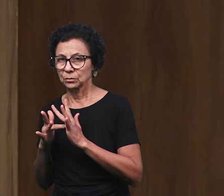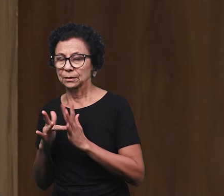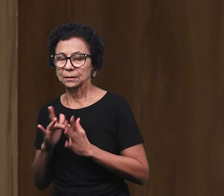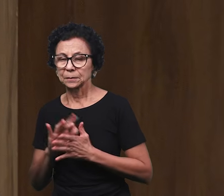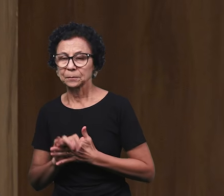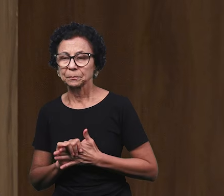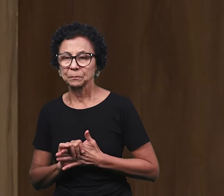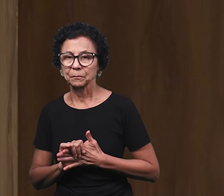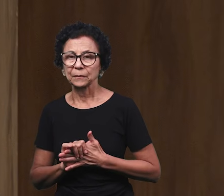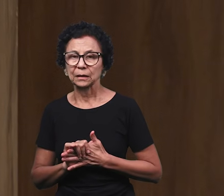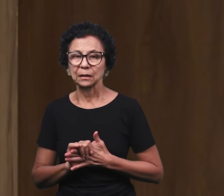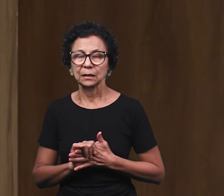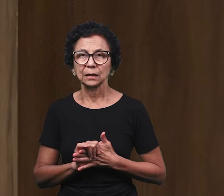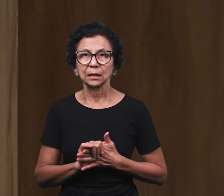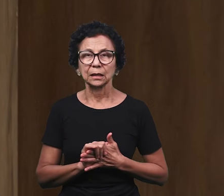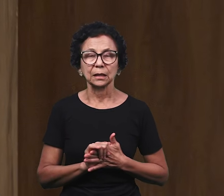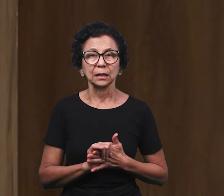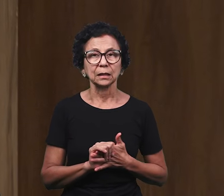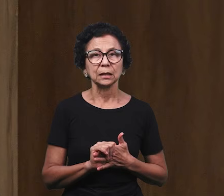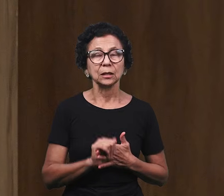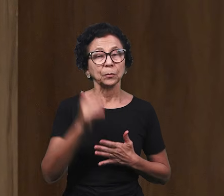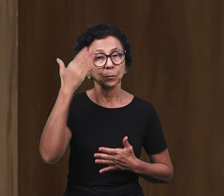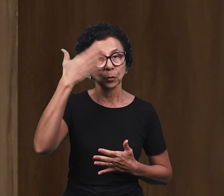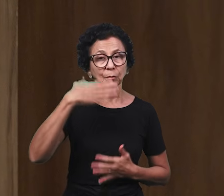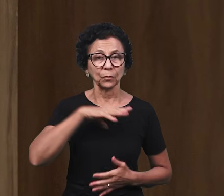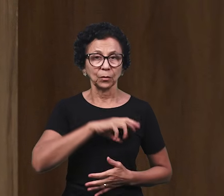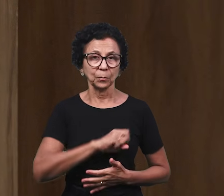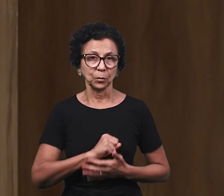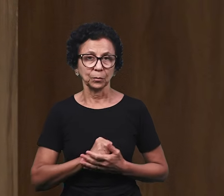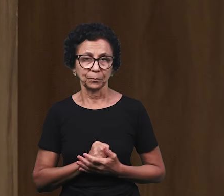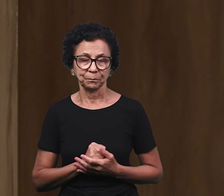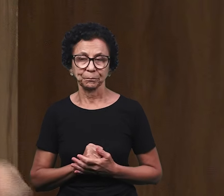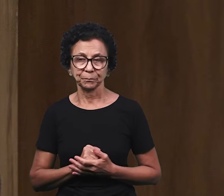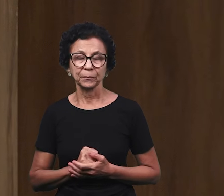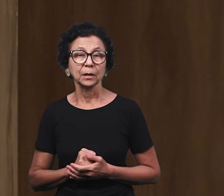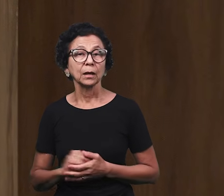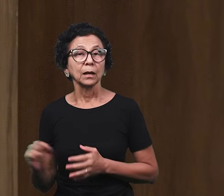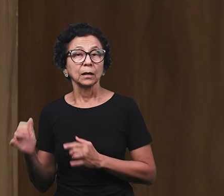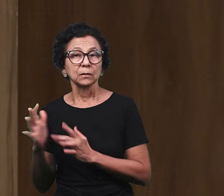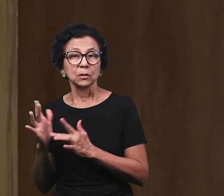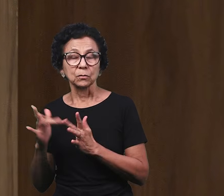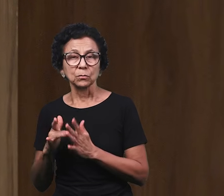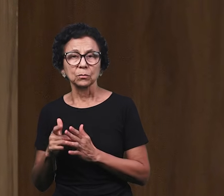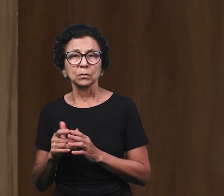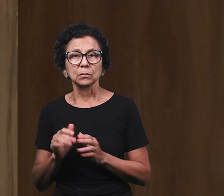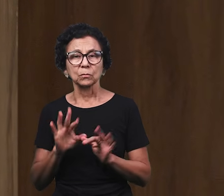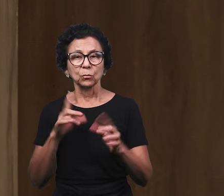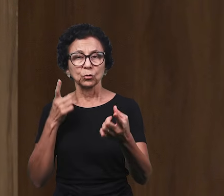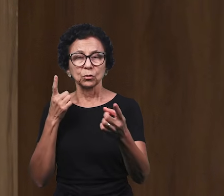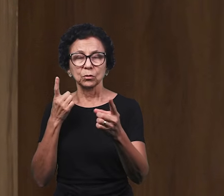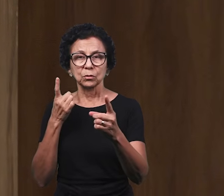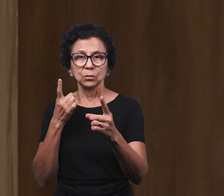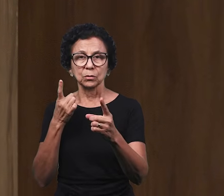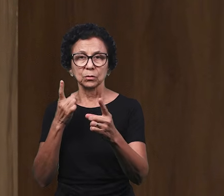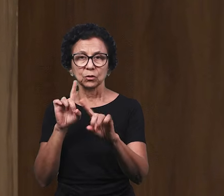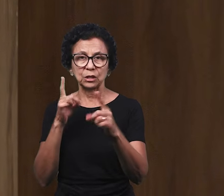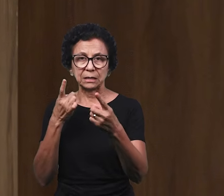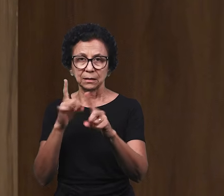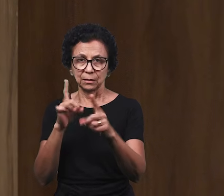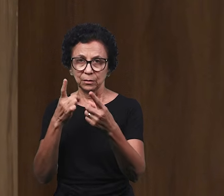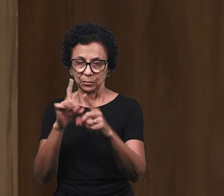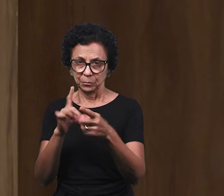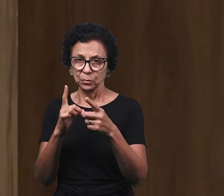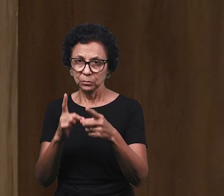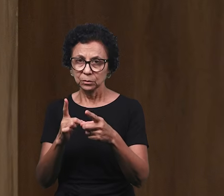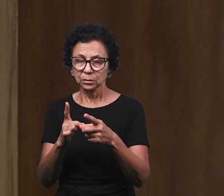Jesus também mostrou isso. Em seu ministério, ele lavou os pés dos seus